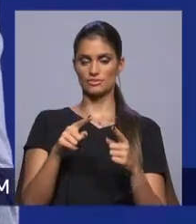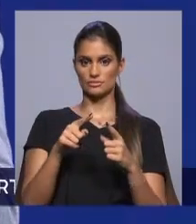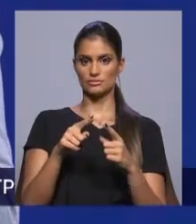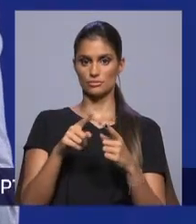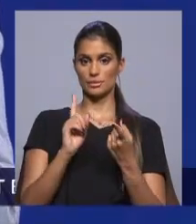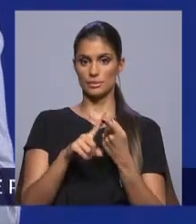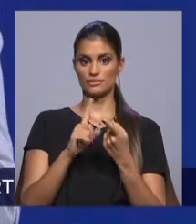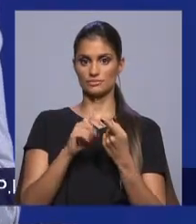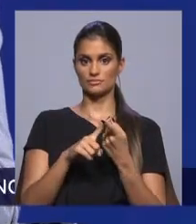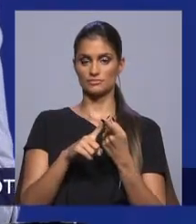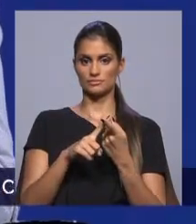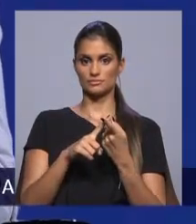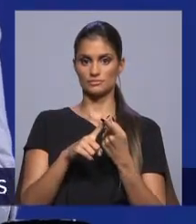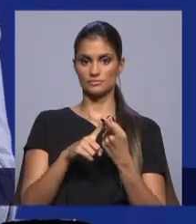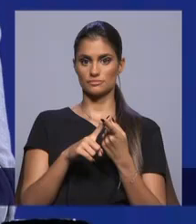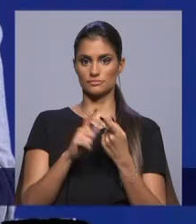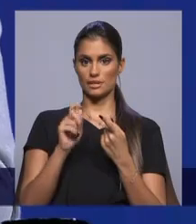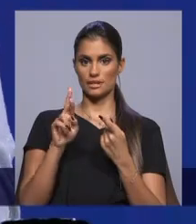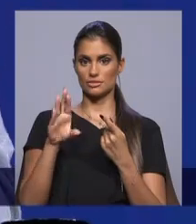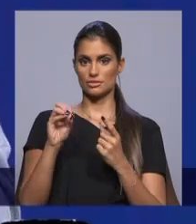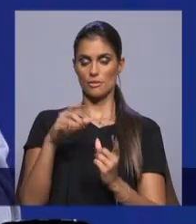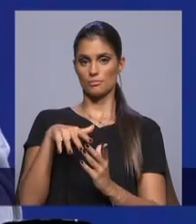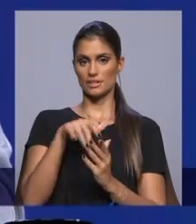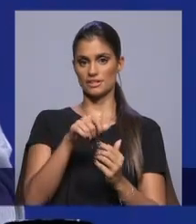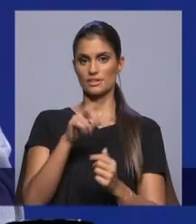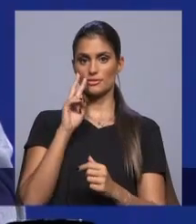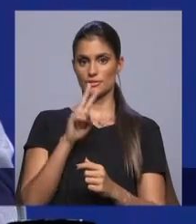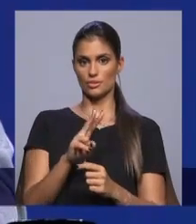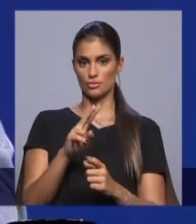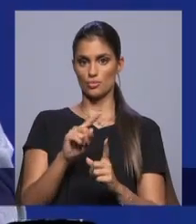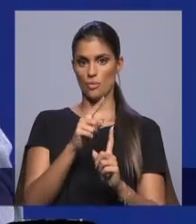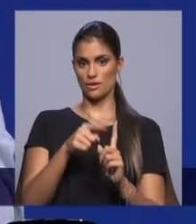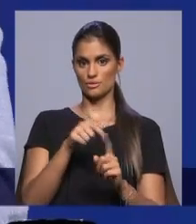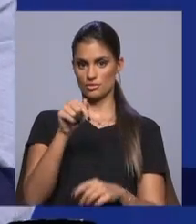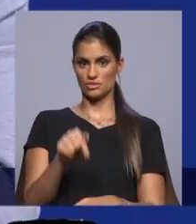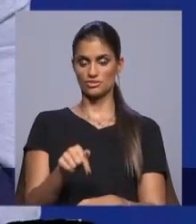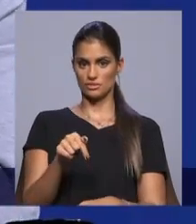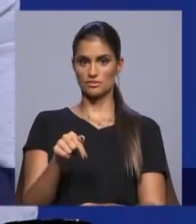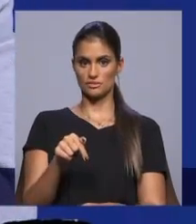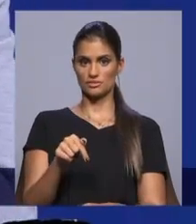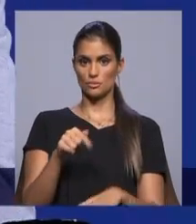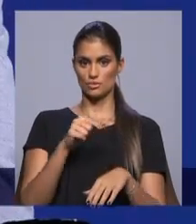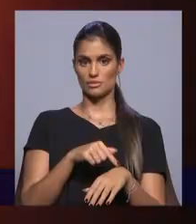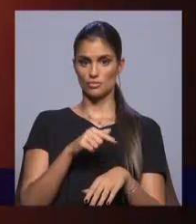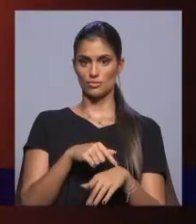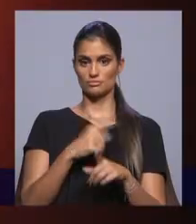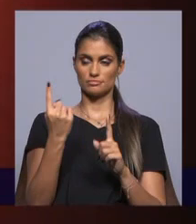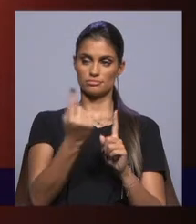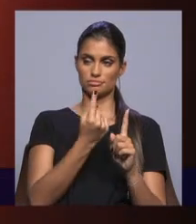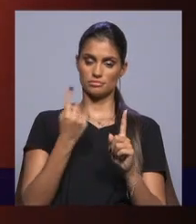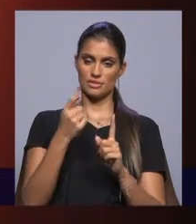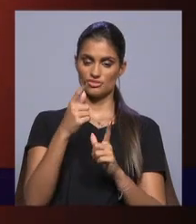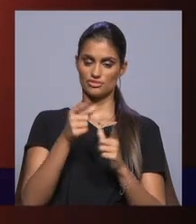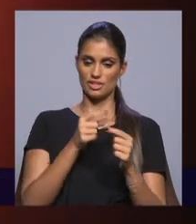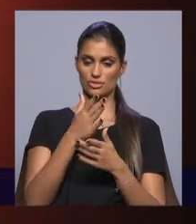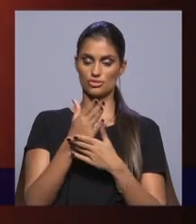primeiro, vamos até a um exoplaneta que, olha, o ano deste exoplaneta, ou seja, o tempo que demora a girar à volta da sua estrela, é